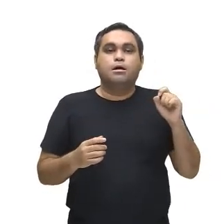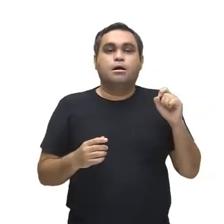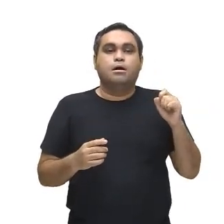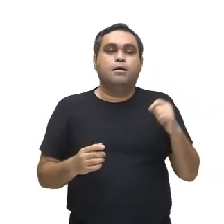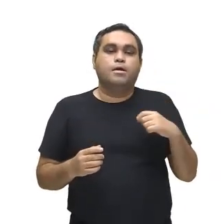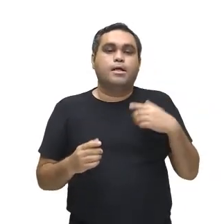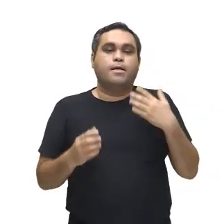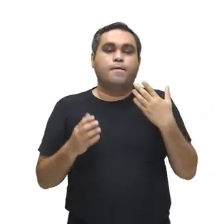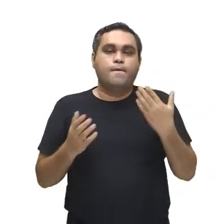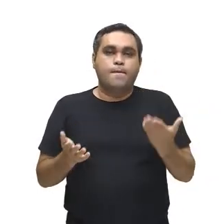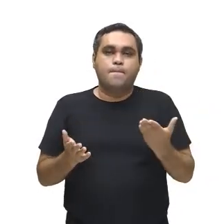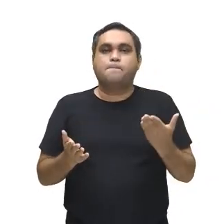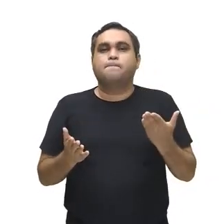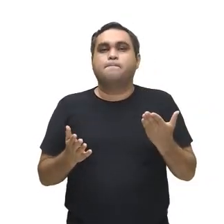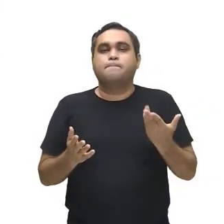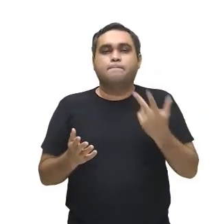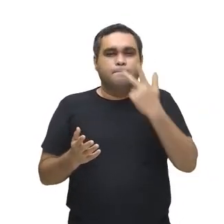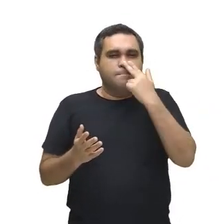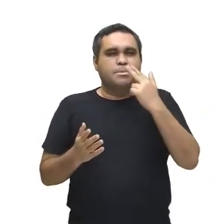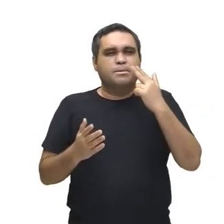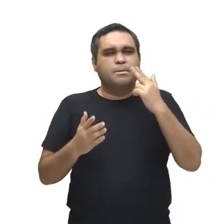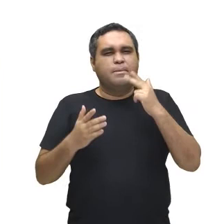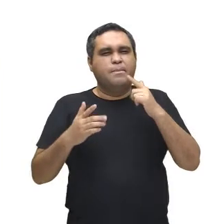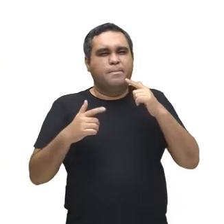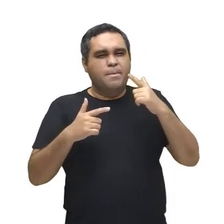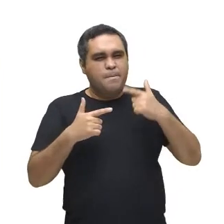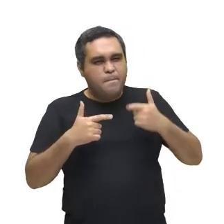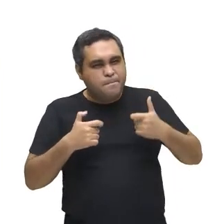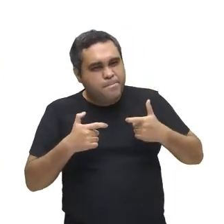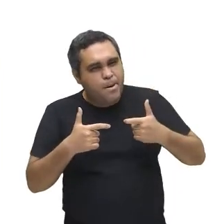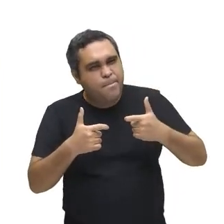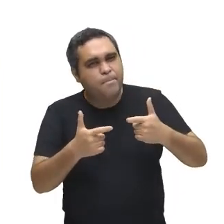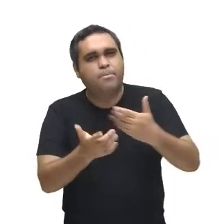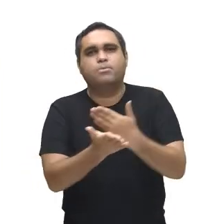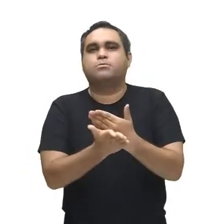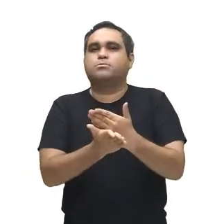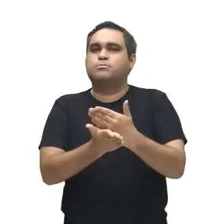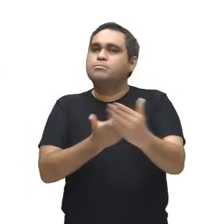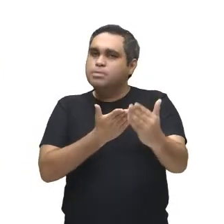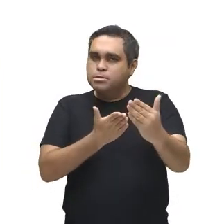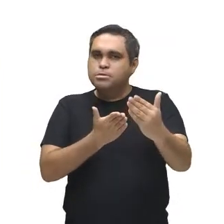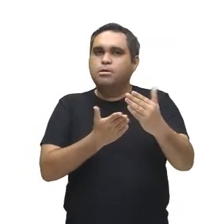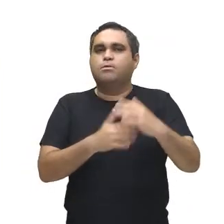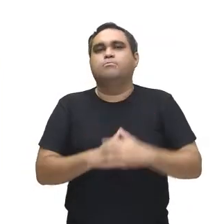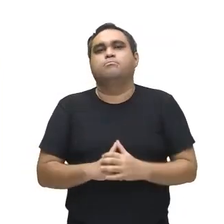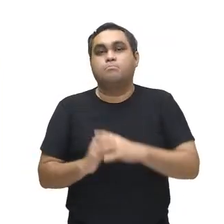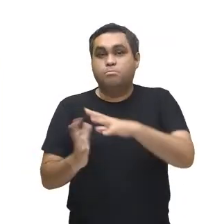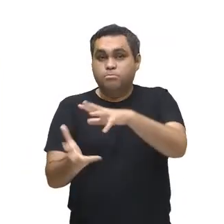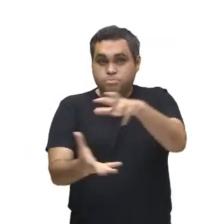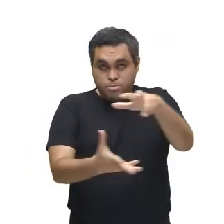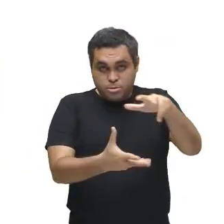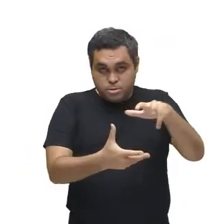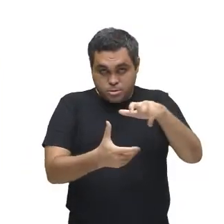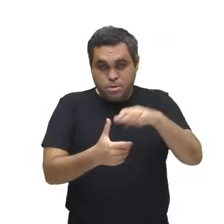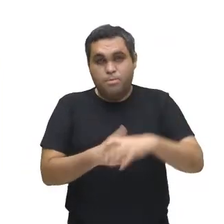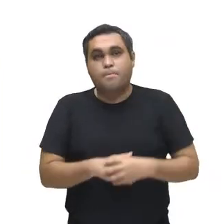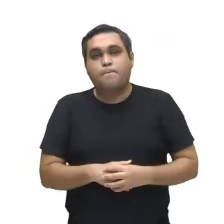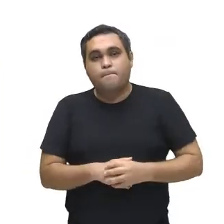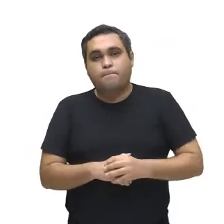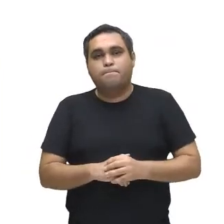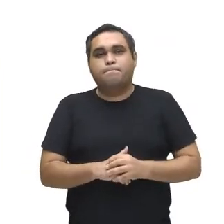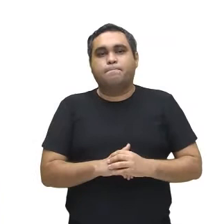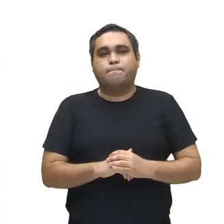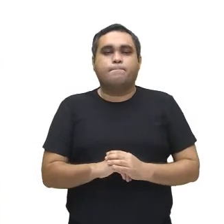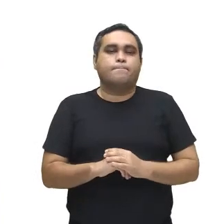digamos que, ao desencadeamento da Primeira Guerra em nível global, como a gente vai